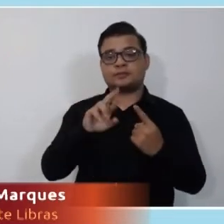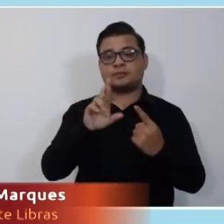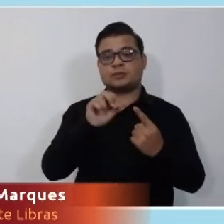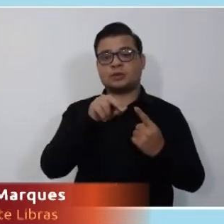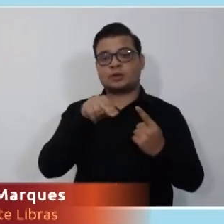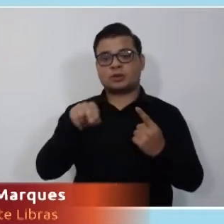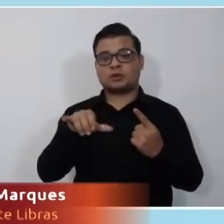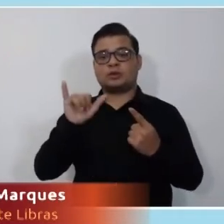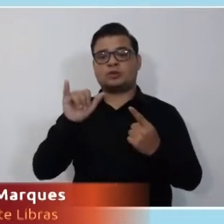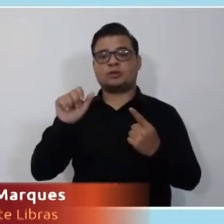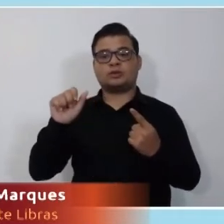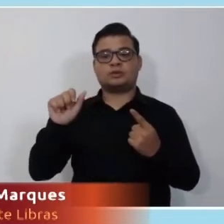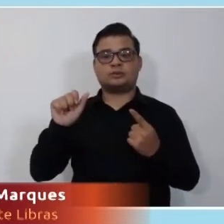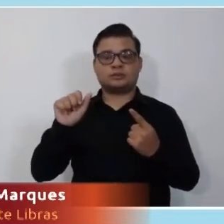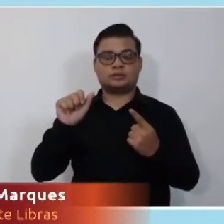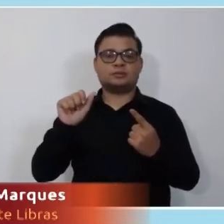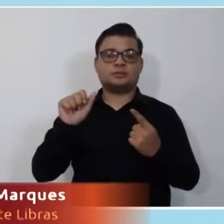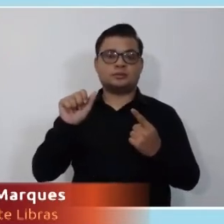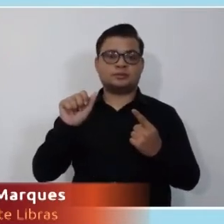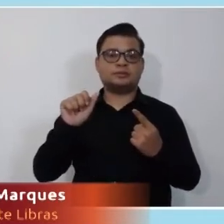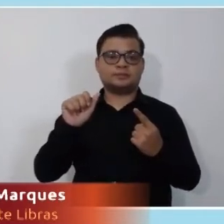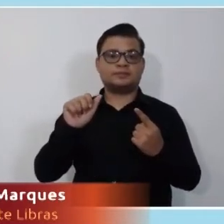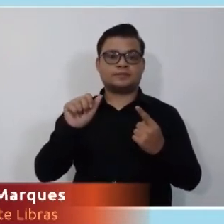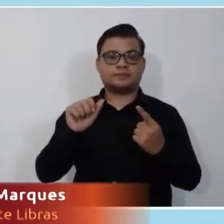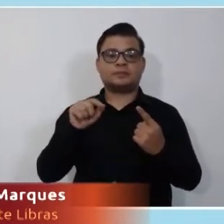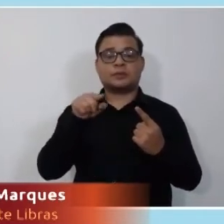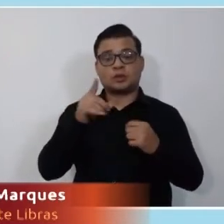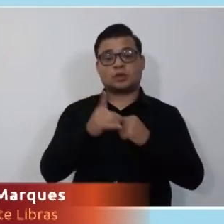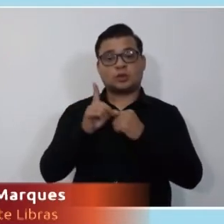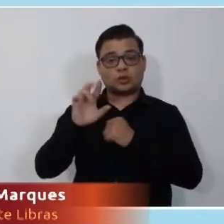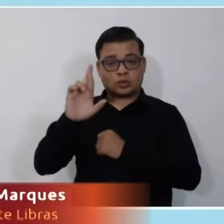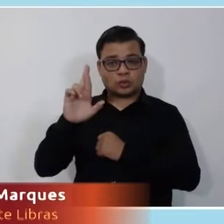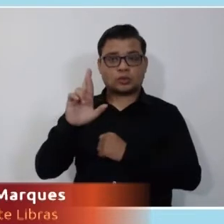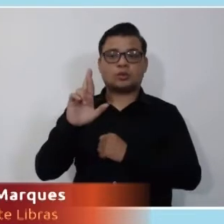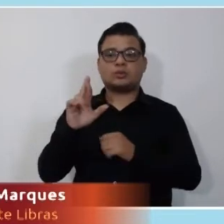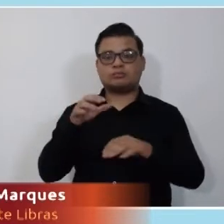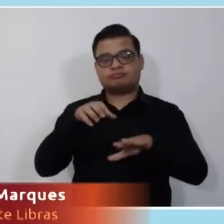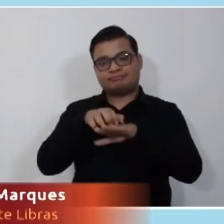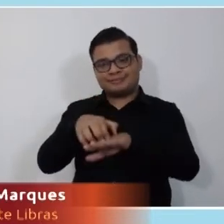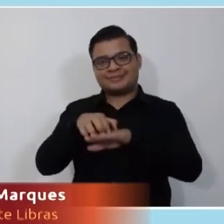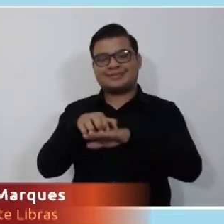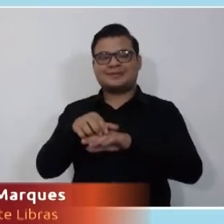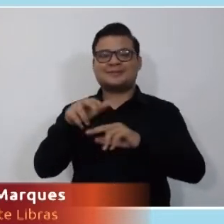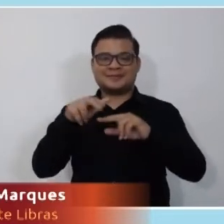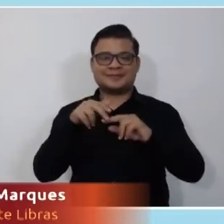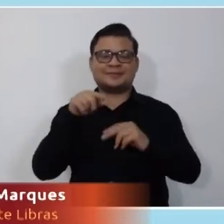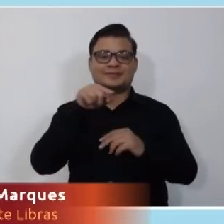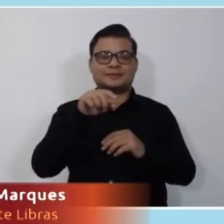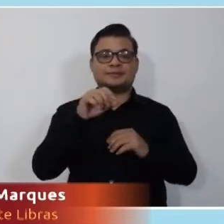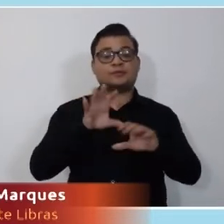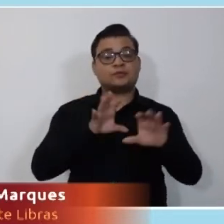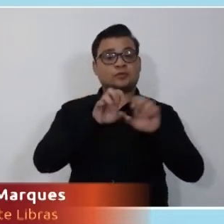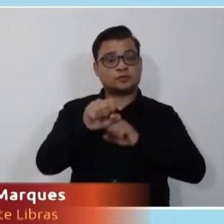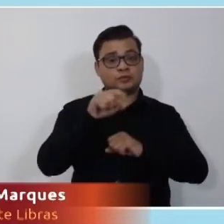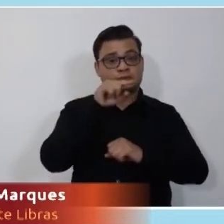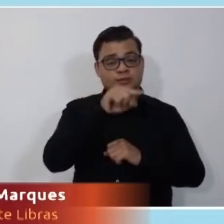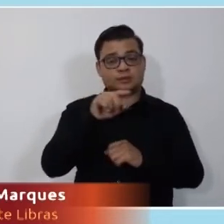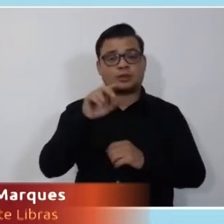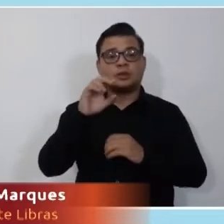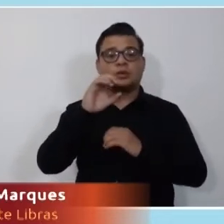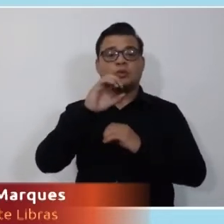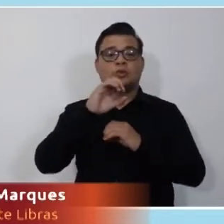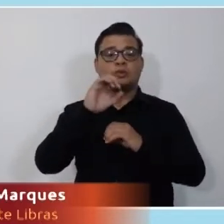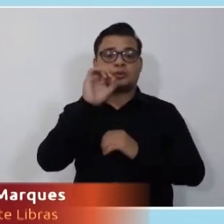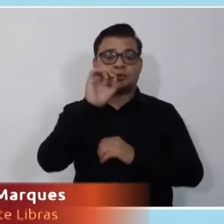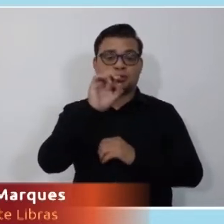Marcelo Medrano, doutor em transporte pela Universidade de Brasília e professor da Faculdade de Ciências e Tecnologia da